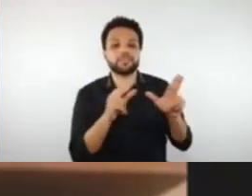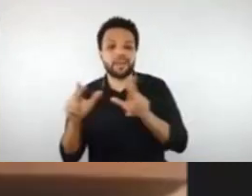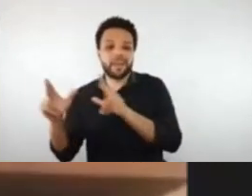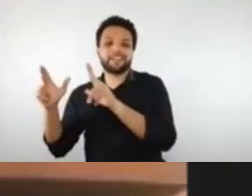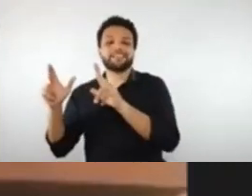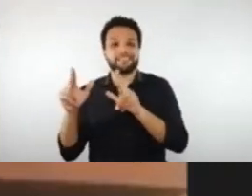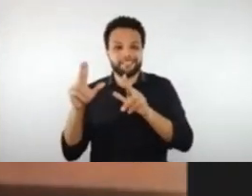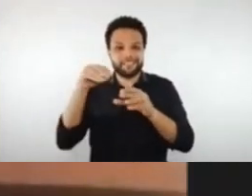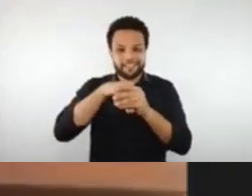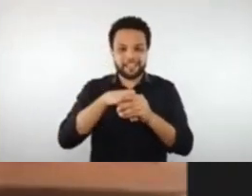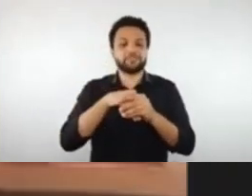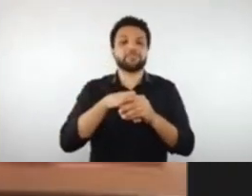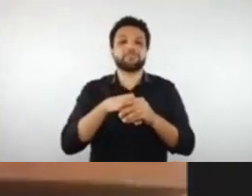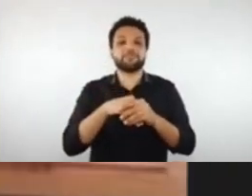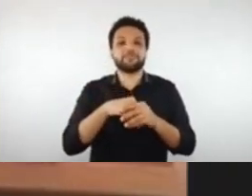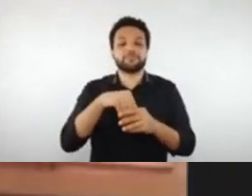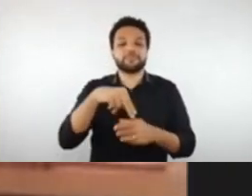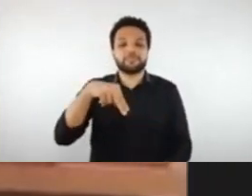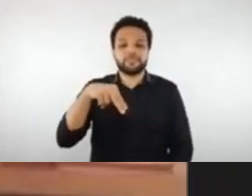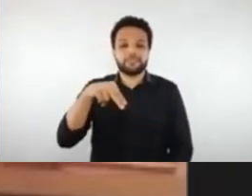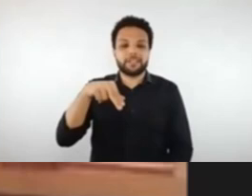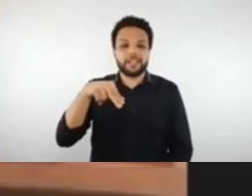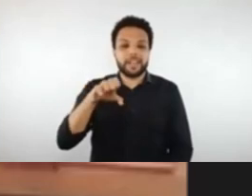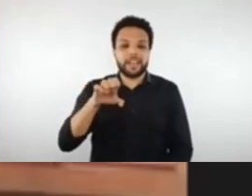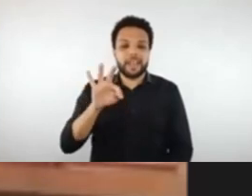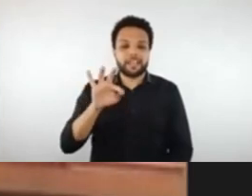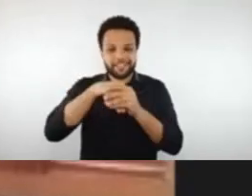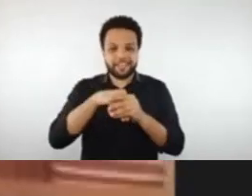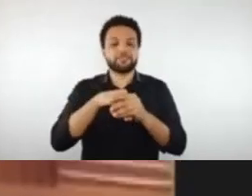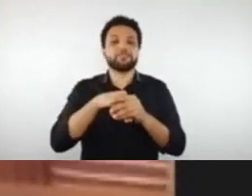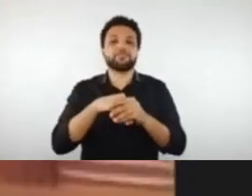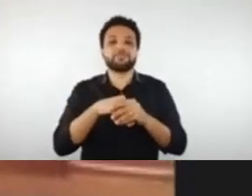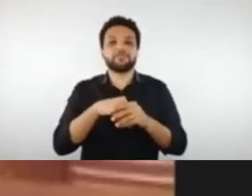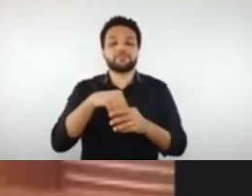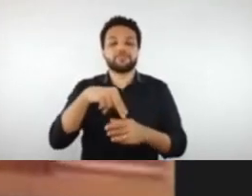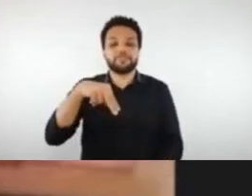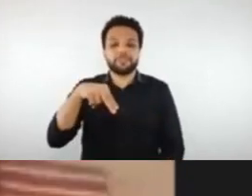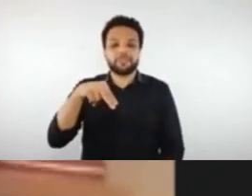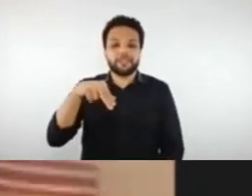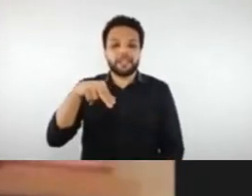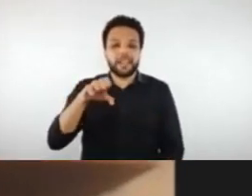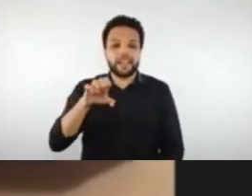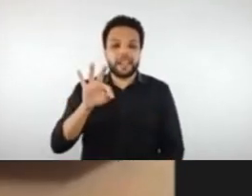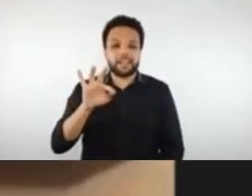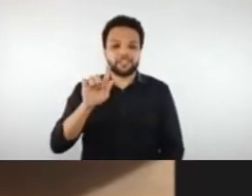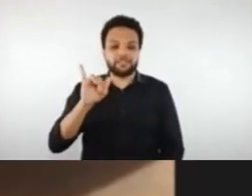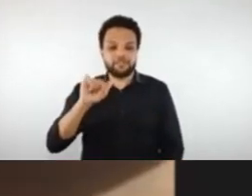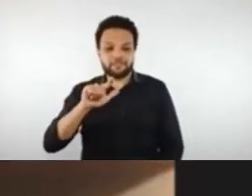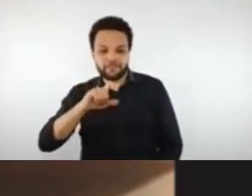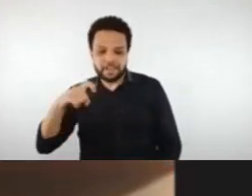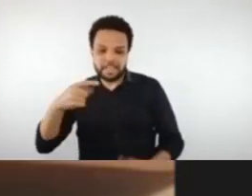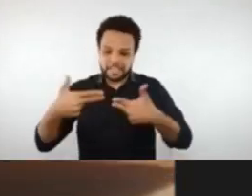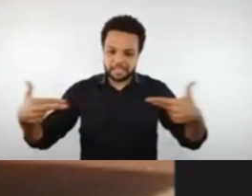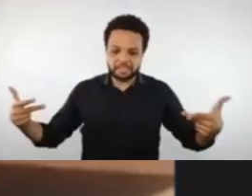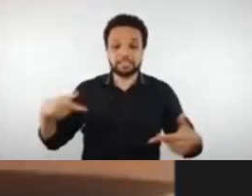pelas plataformas de streaming ganhando uma difusão global, a gente vive um momento muito positivo para o audiovisual